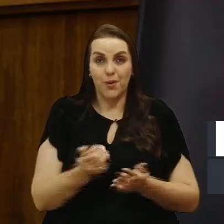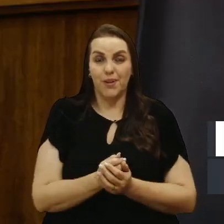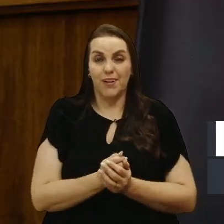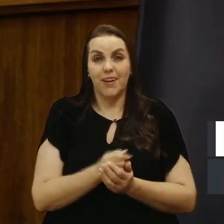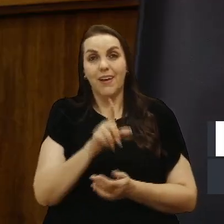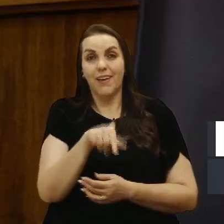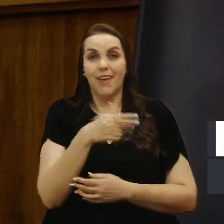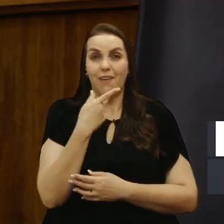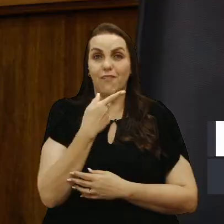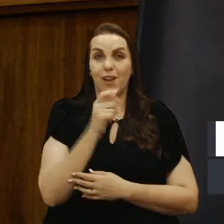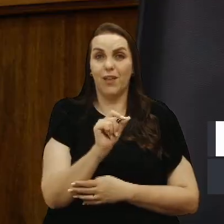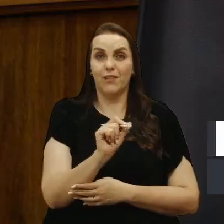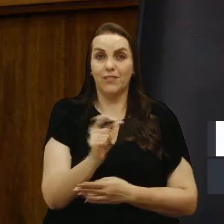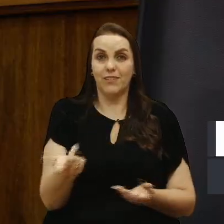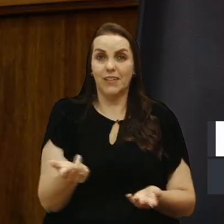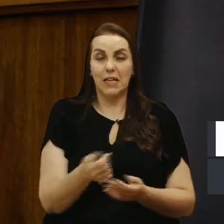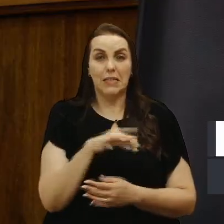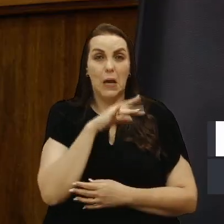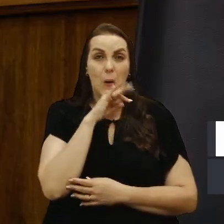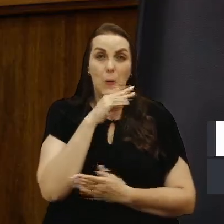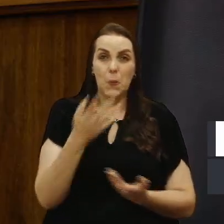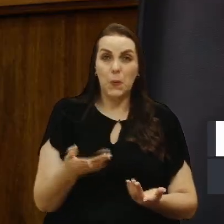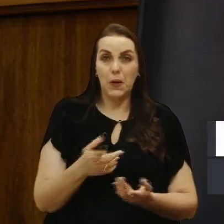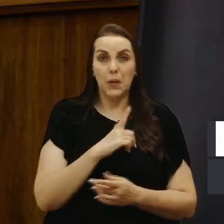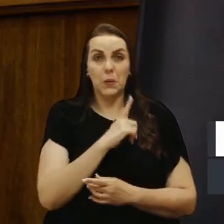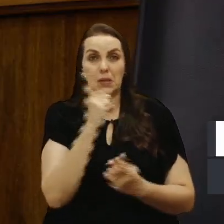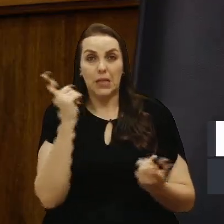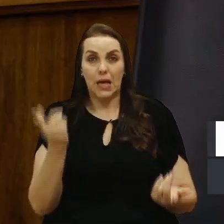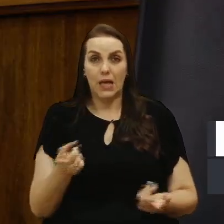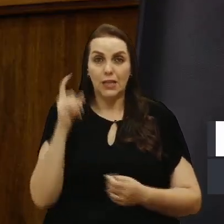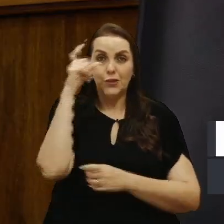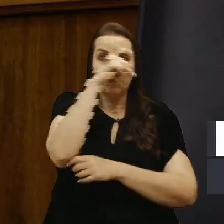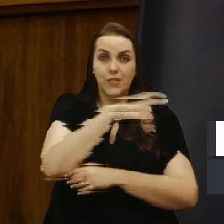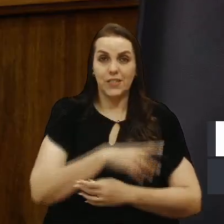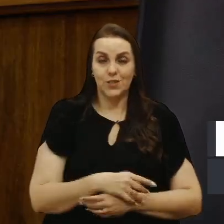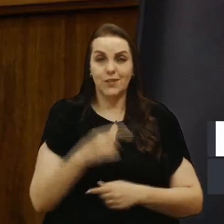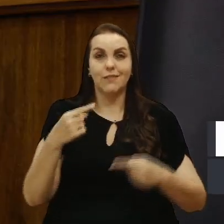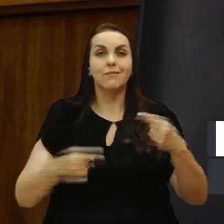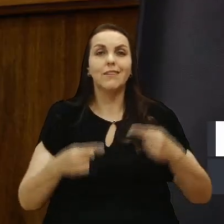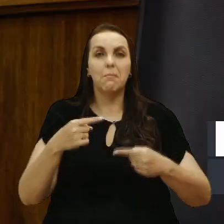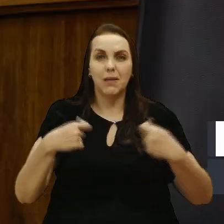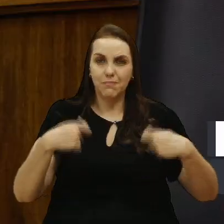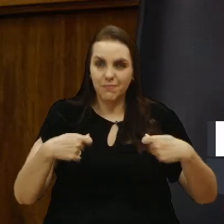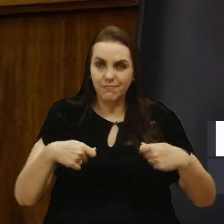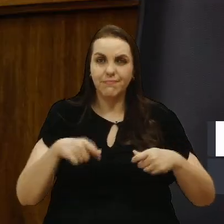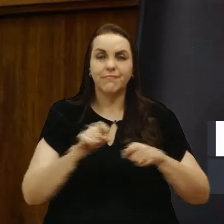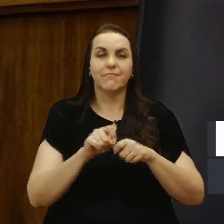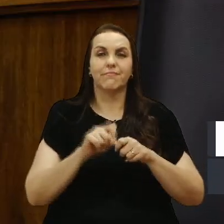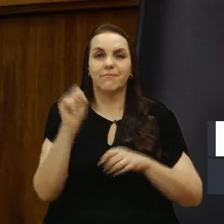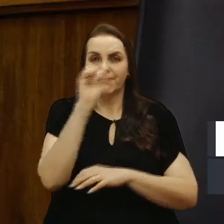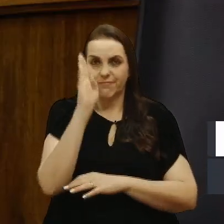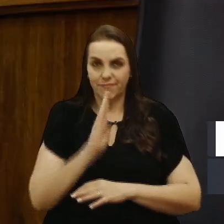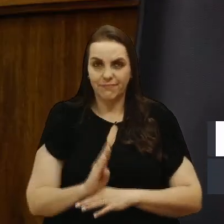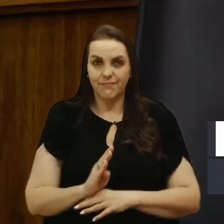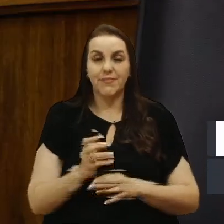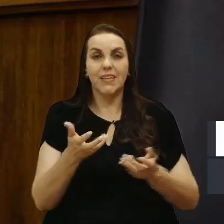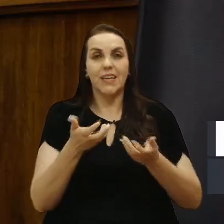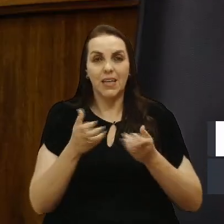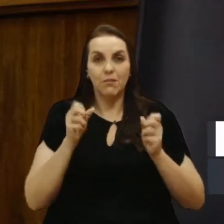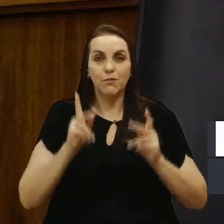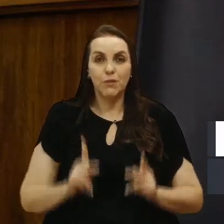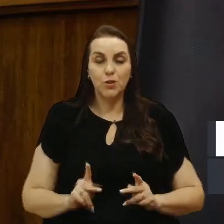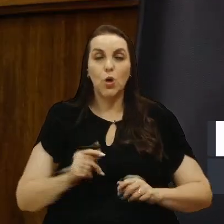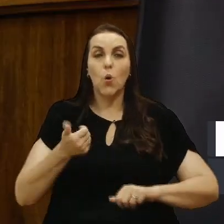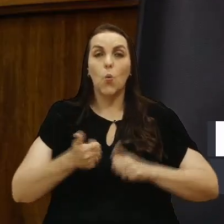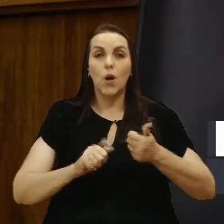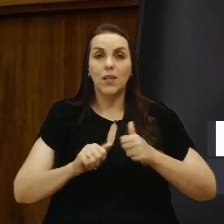quer dizer que está ruim, que não tem nada, enfim. Então, é esse debate que nós precisamos fazer no Brasil. Nós queremos que as pessoas tenham mais qualidade